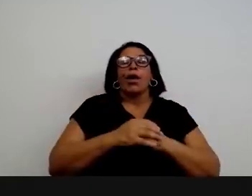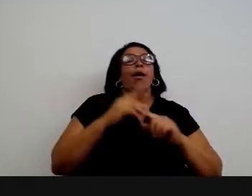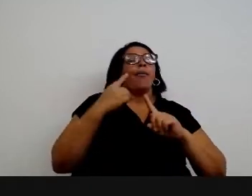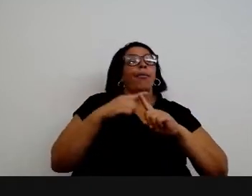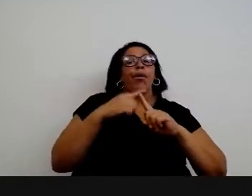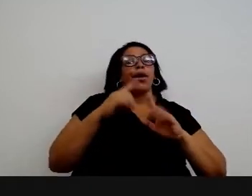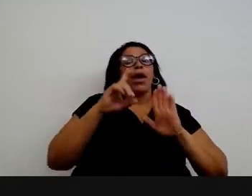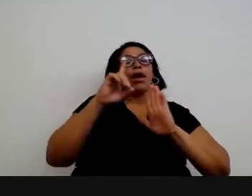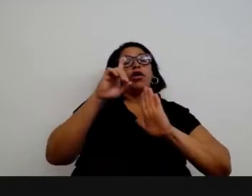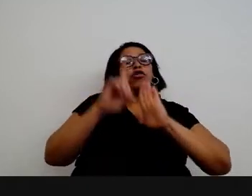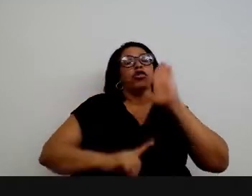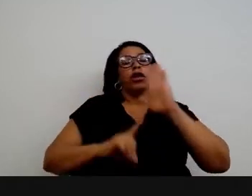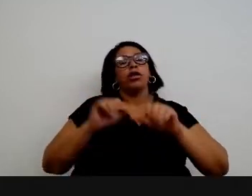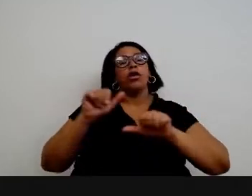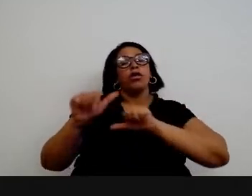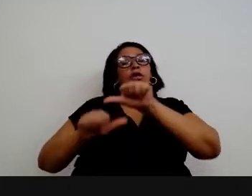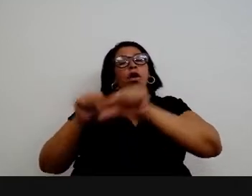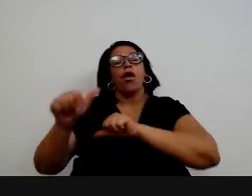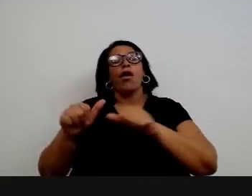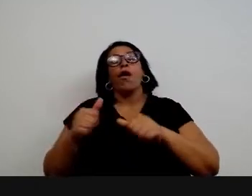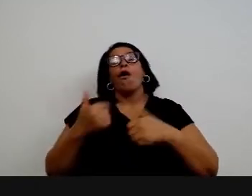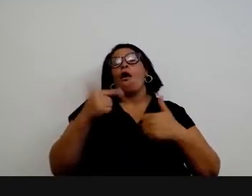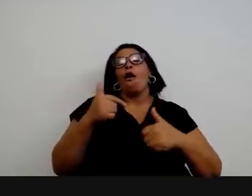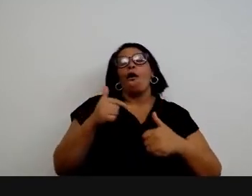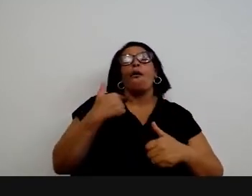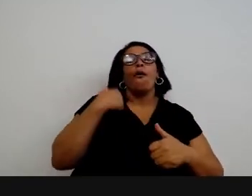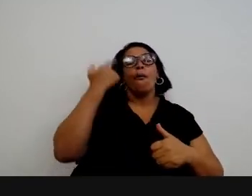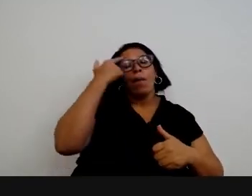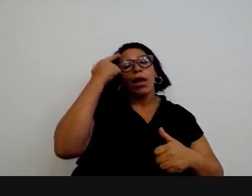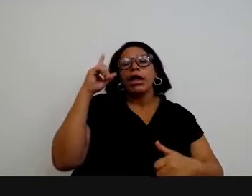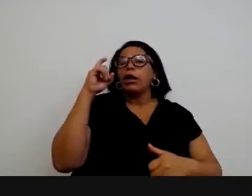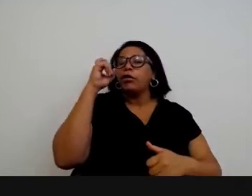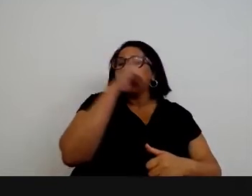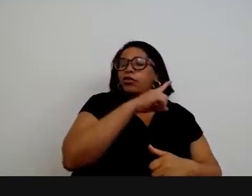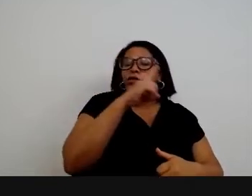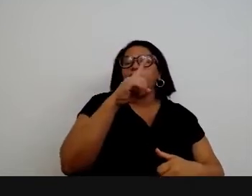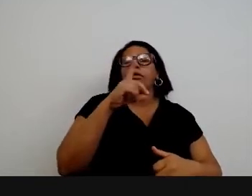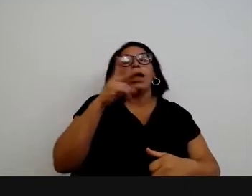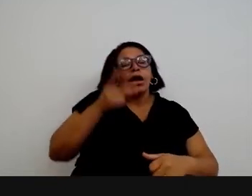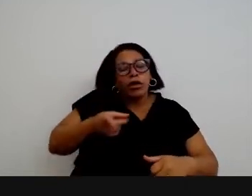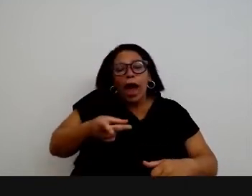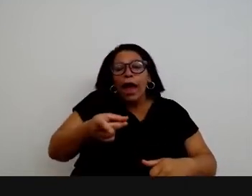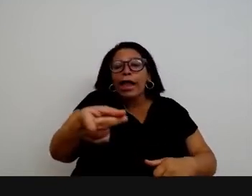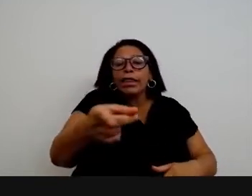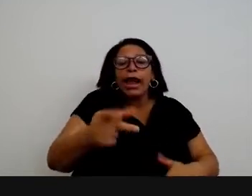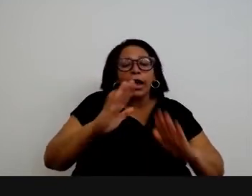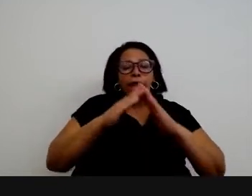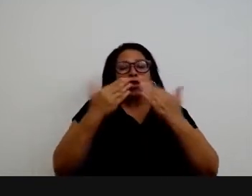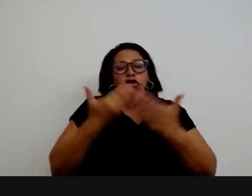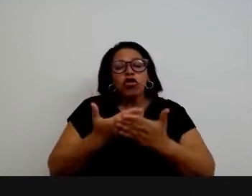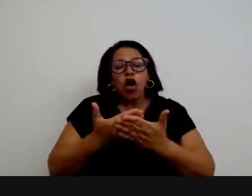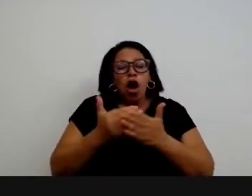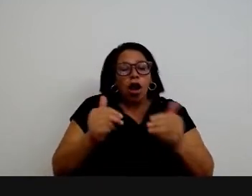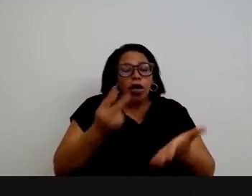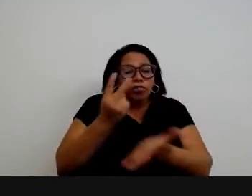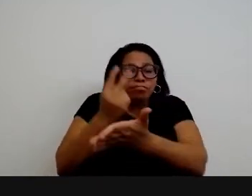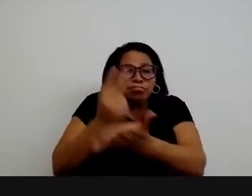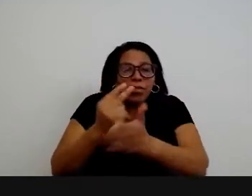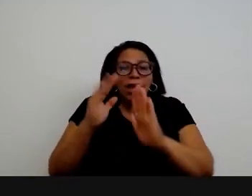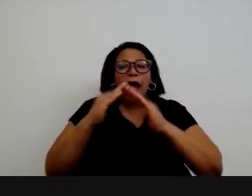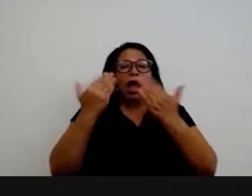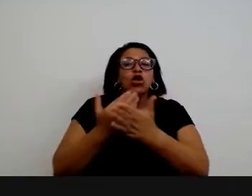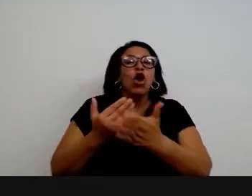diretora, descontinuidade de seus programas, dificuldade da gente perenizar e, por vezes, até de